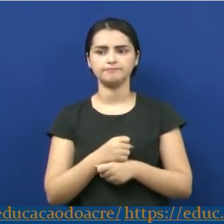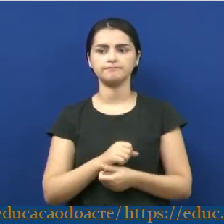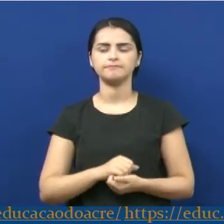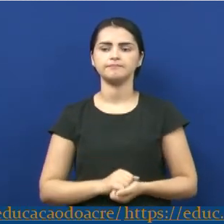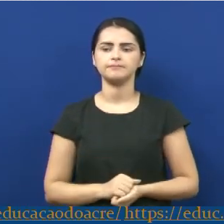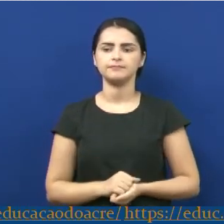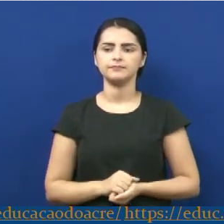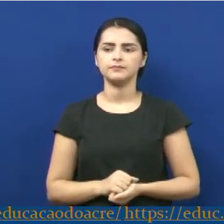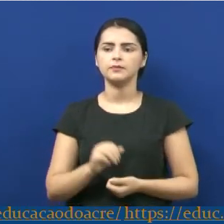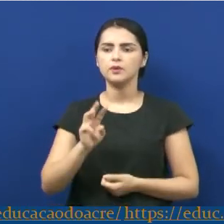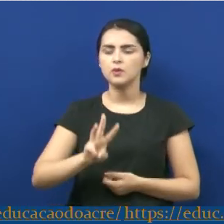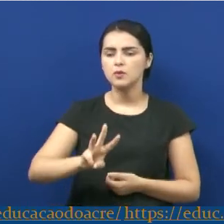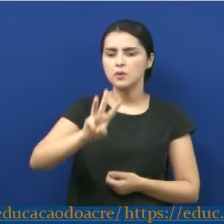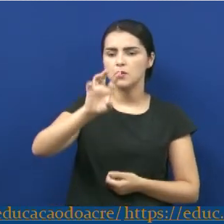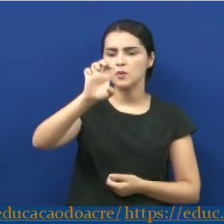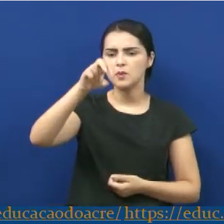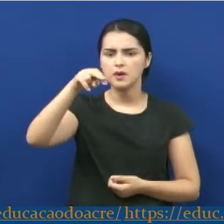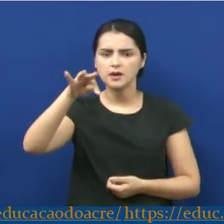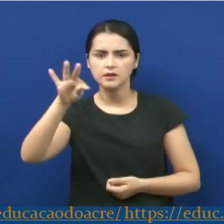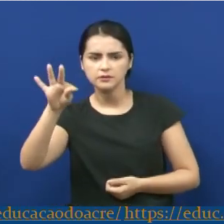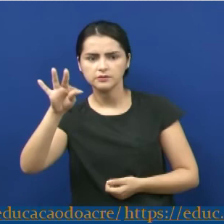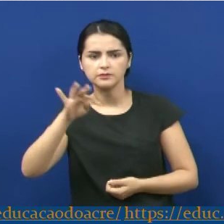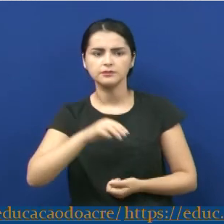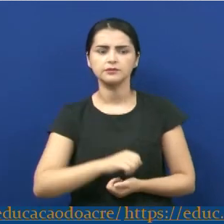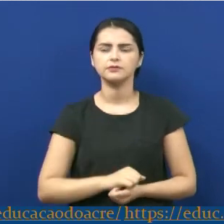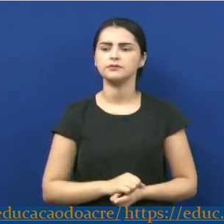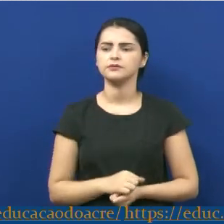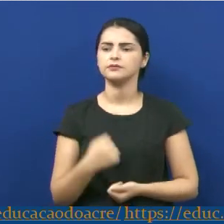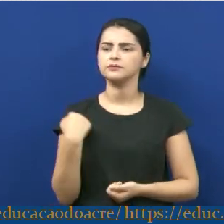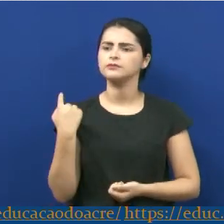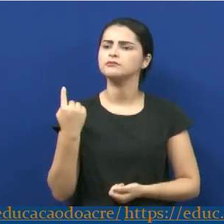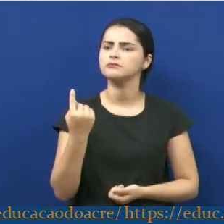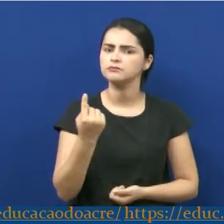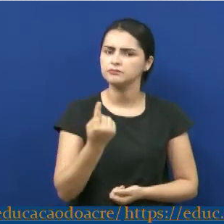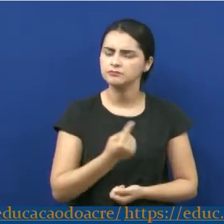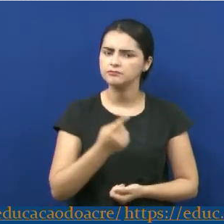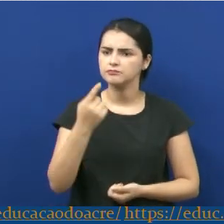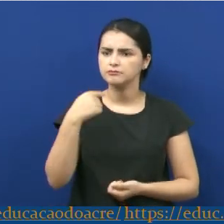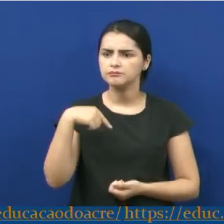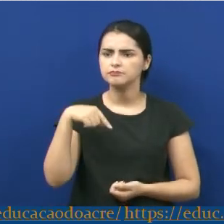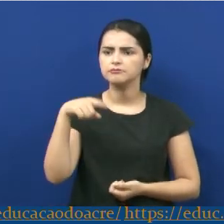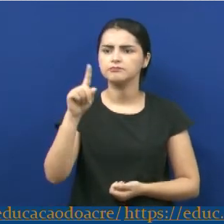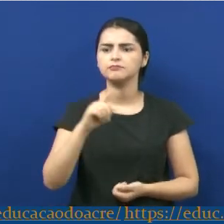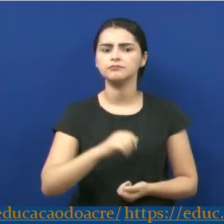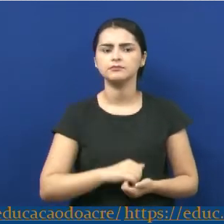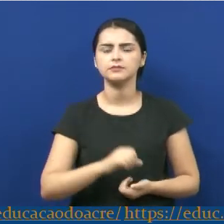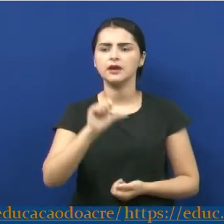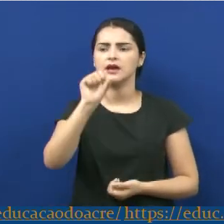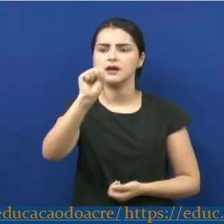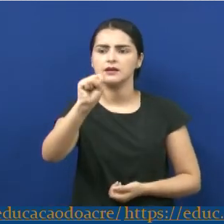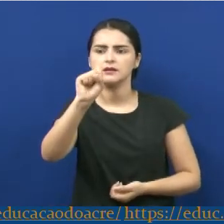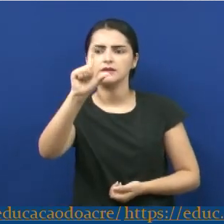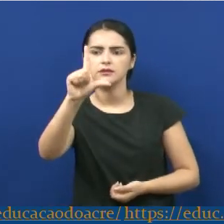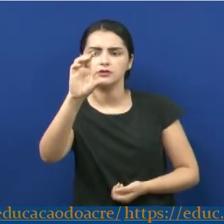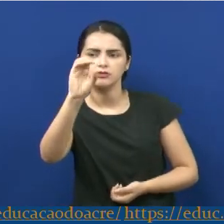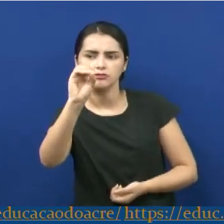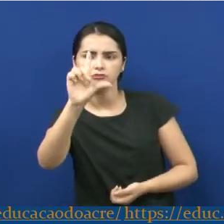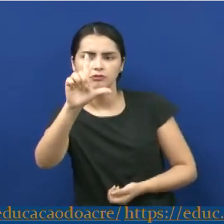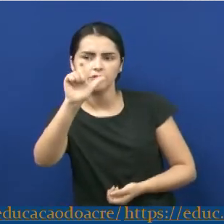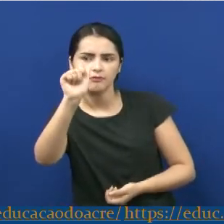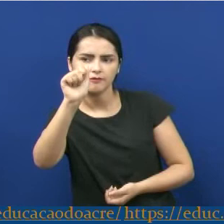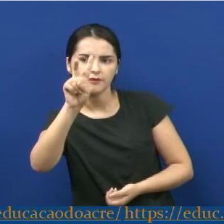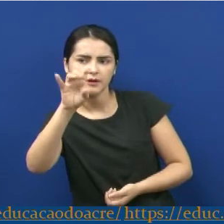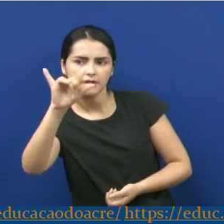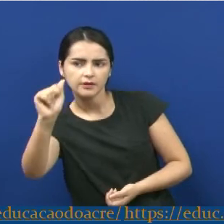We went to Slovakia last year. Nós fomos para a Eslováquia no último ano. E por último, nosso